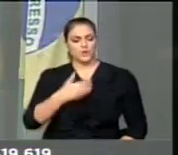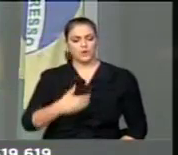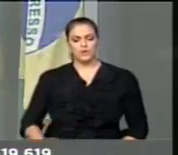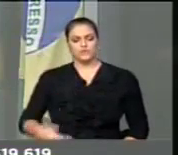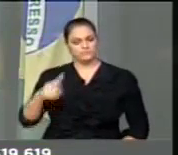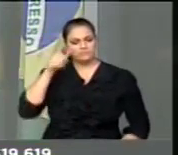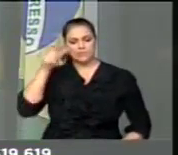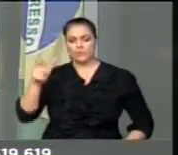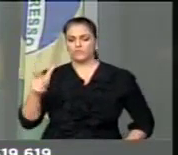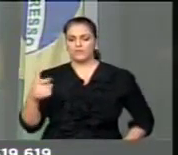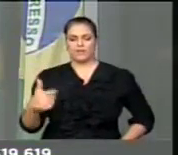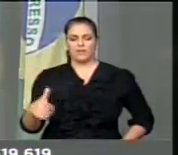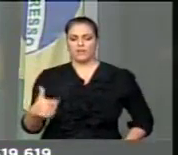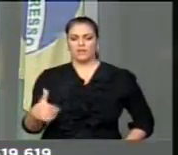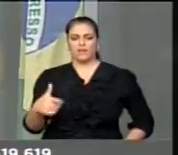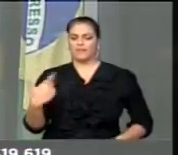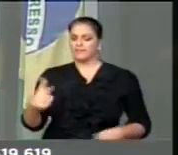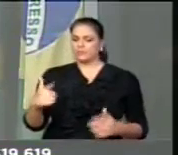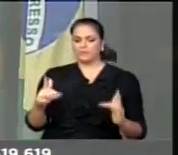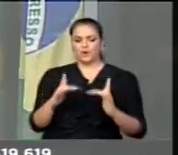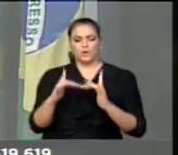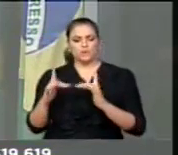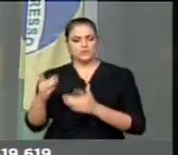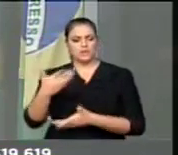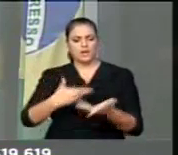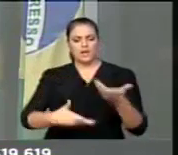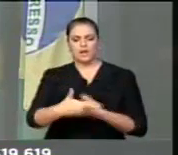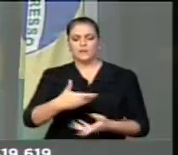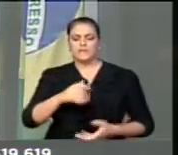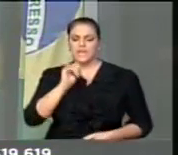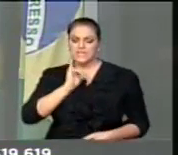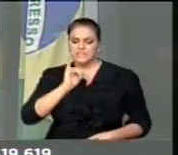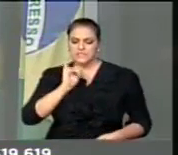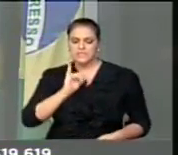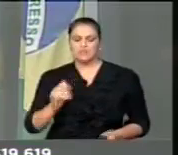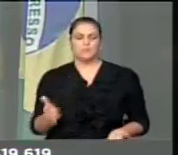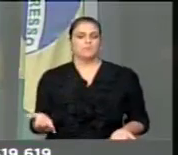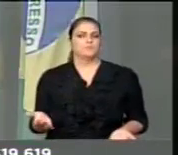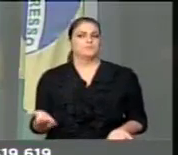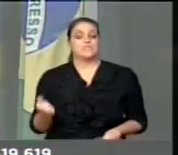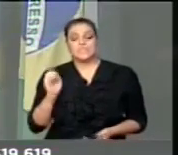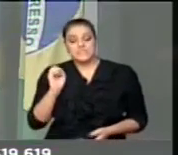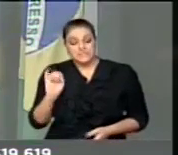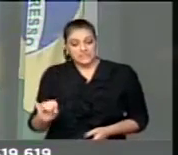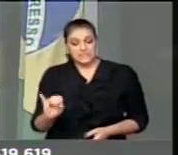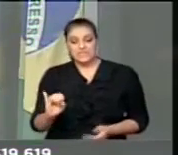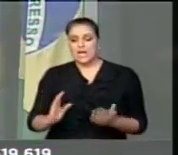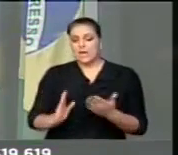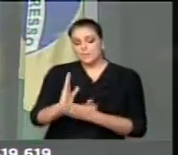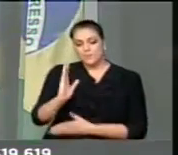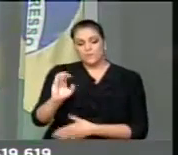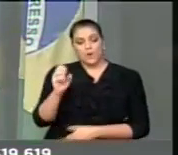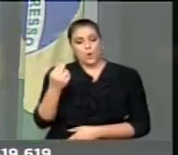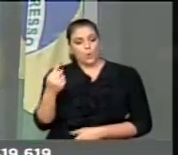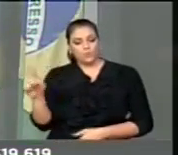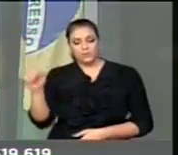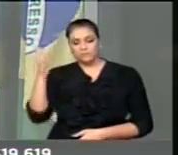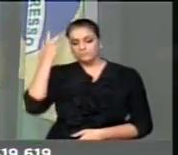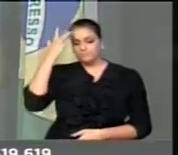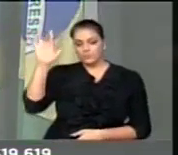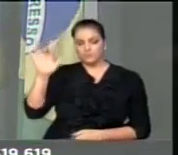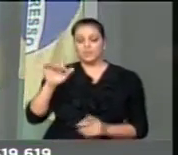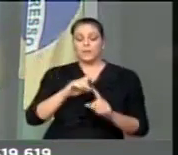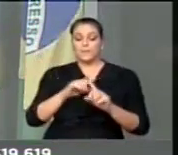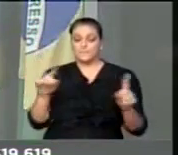de diálogo com seus principais partidos. Vou dar alguns exemplos. Se aprovar ou não, não sei. Mas esse